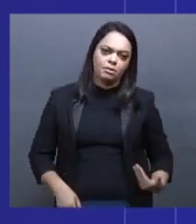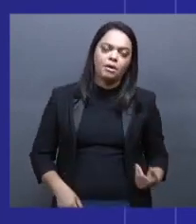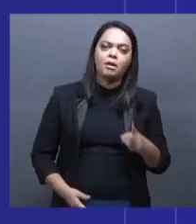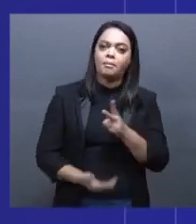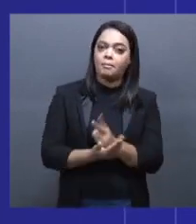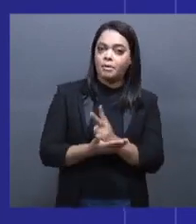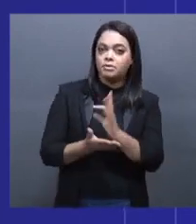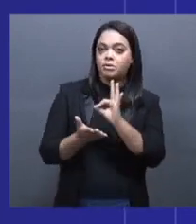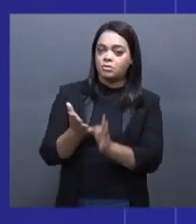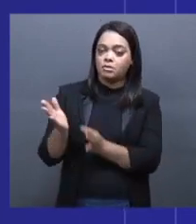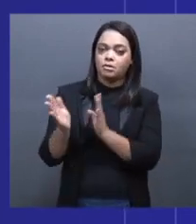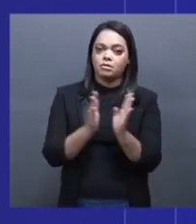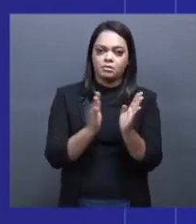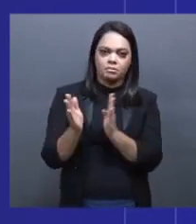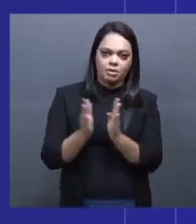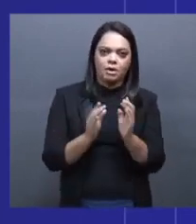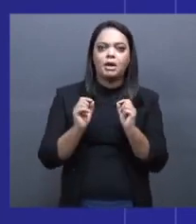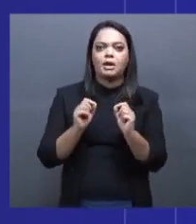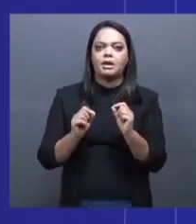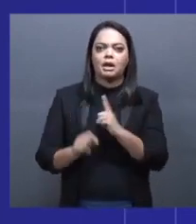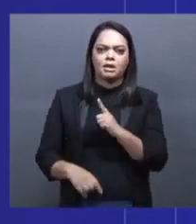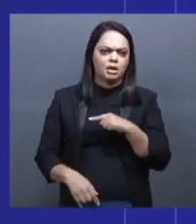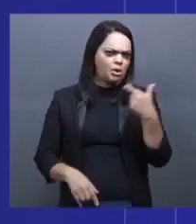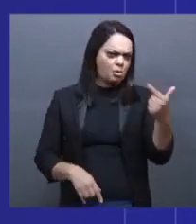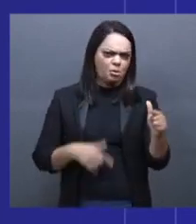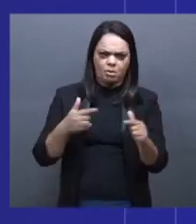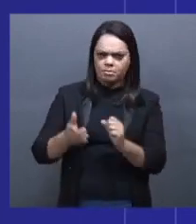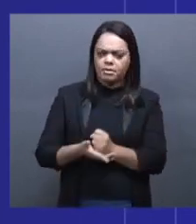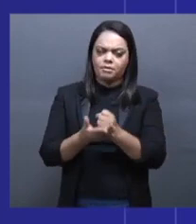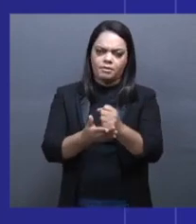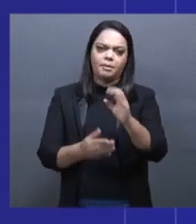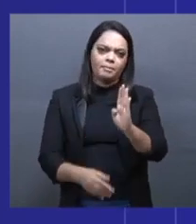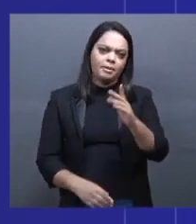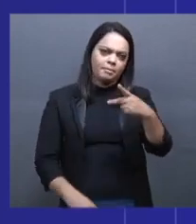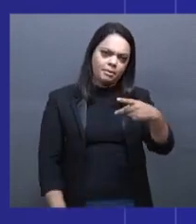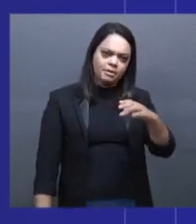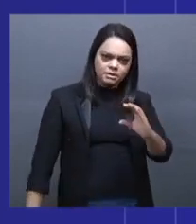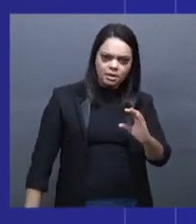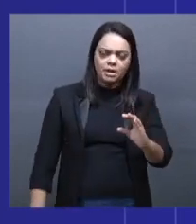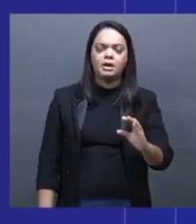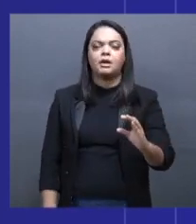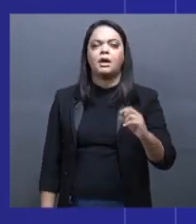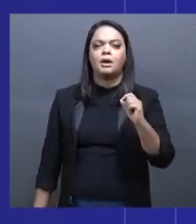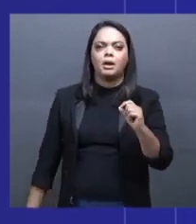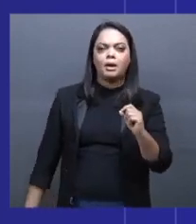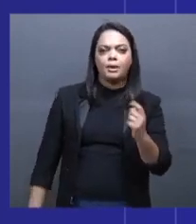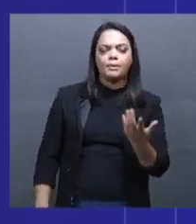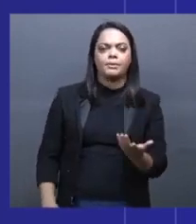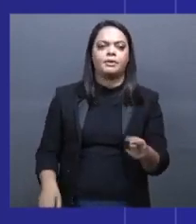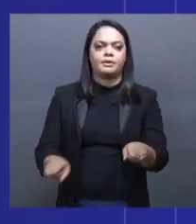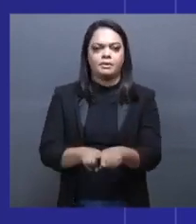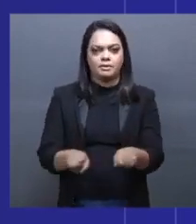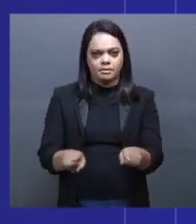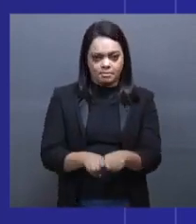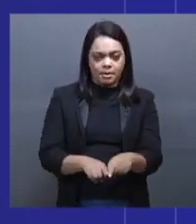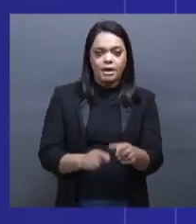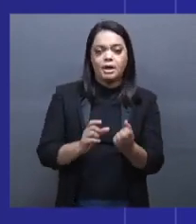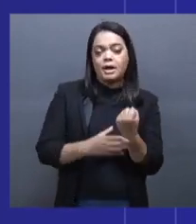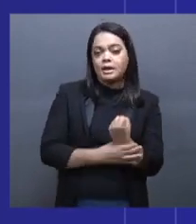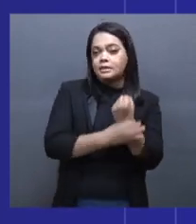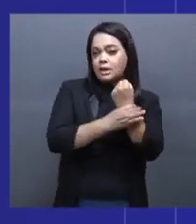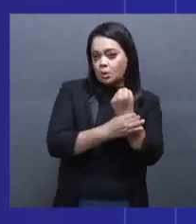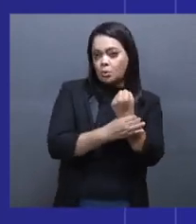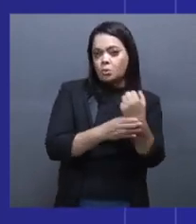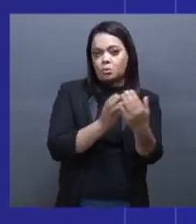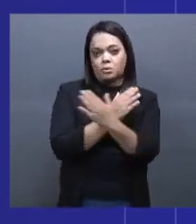contrato temporário. Quem recebe outros benefícios, como o BPC, Benefício de Prestação Continuada,